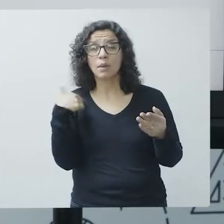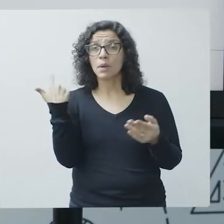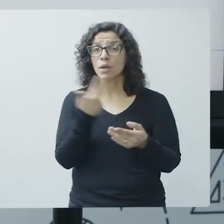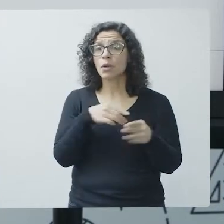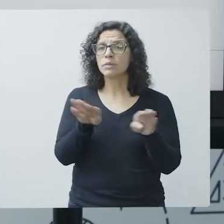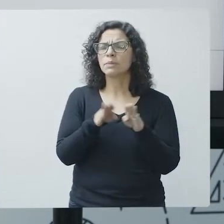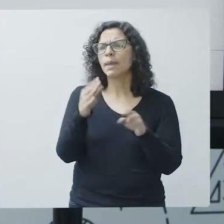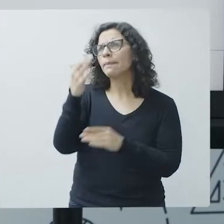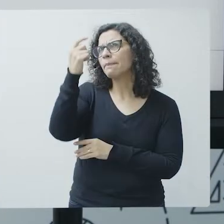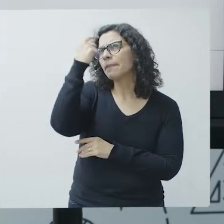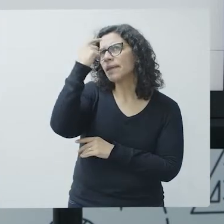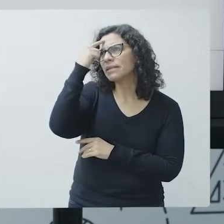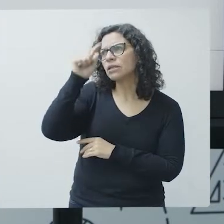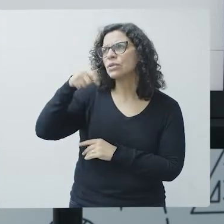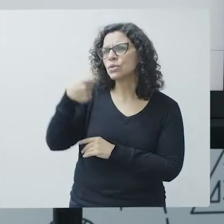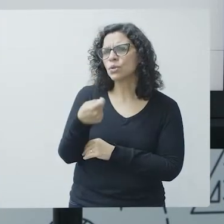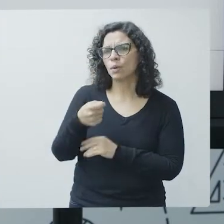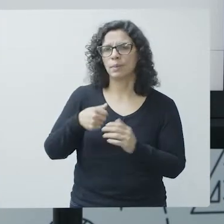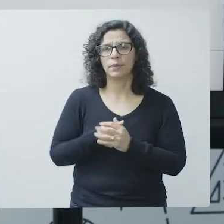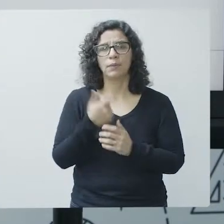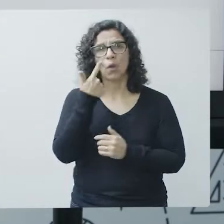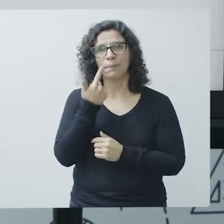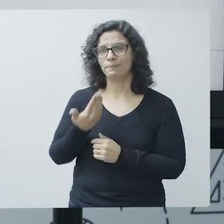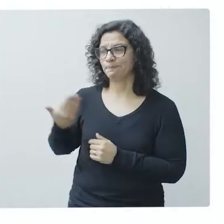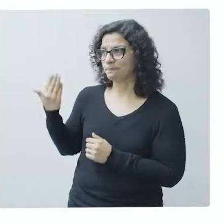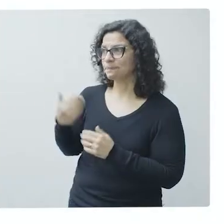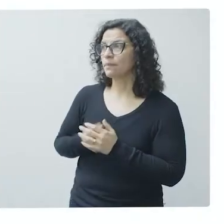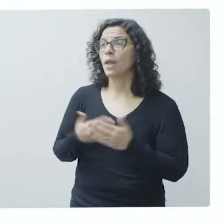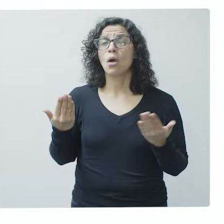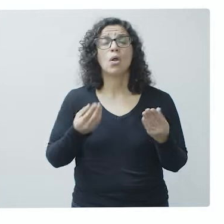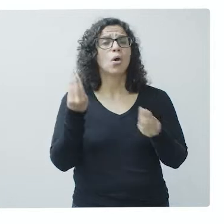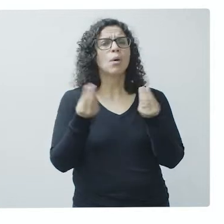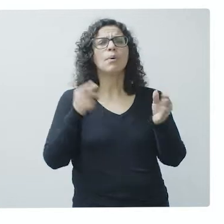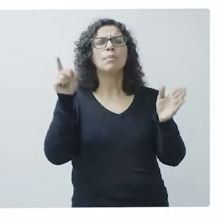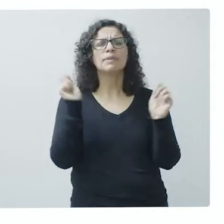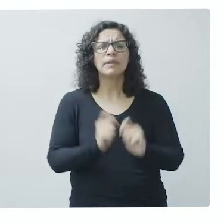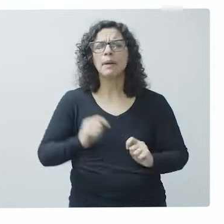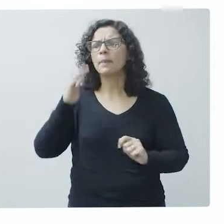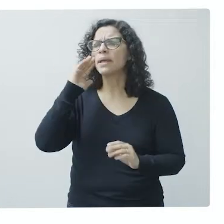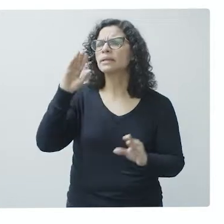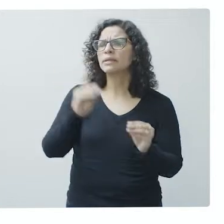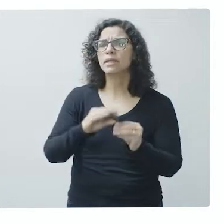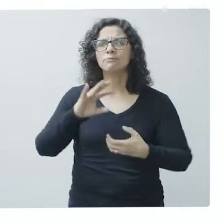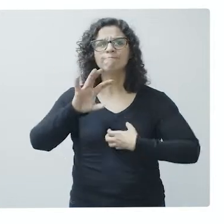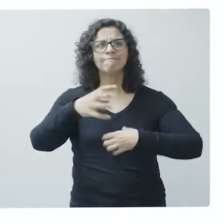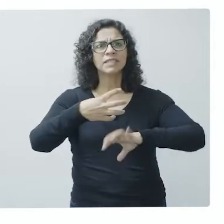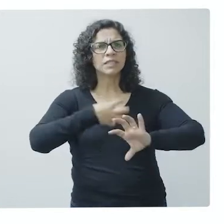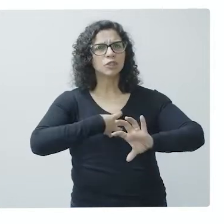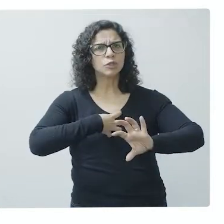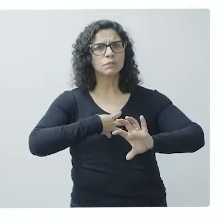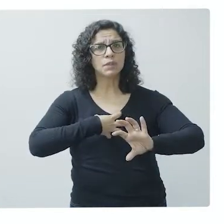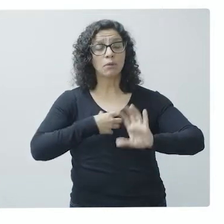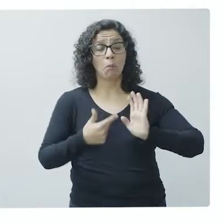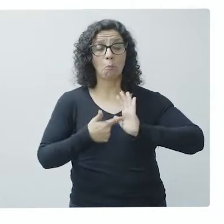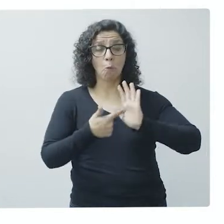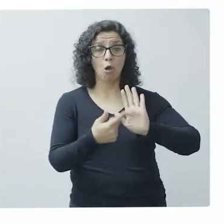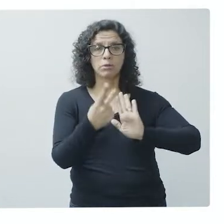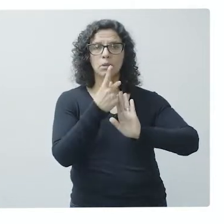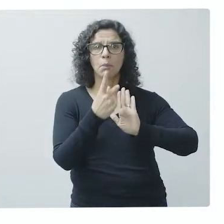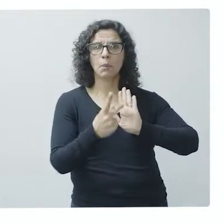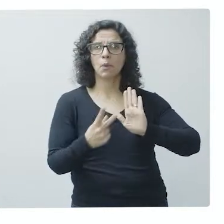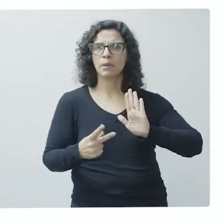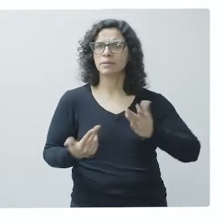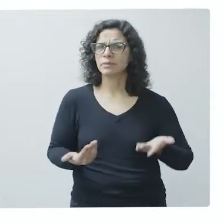gente refletir um pouquinho. Olha só, como podemos entender o sentimento transmitido